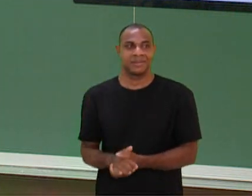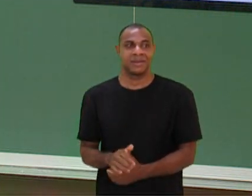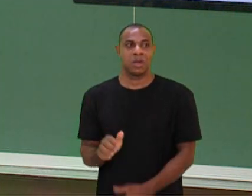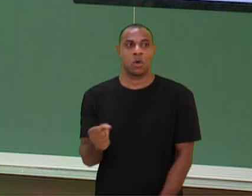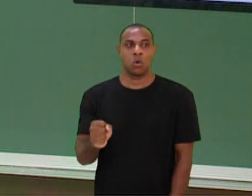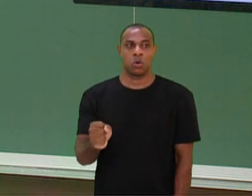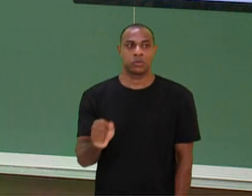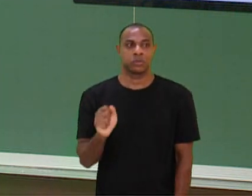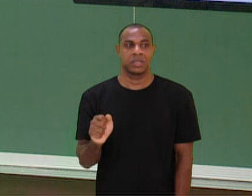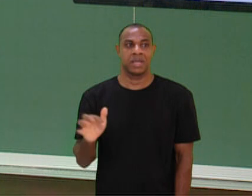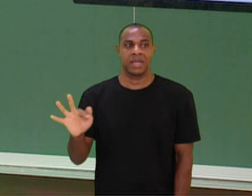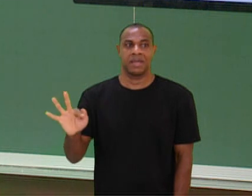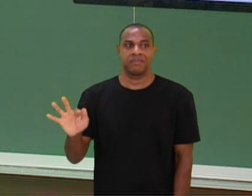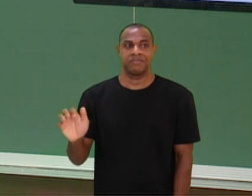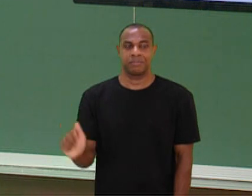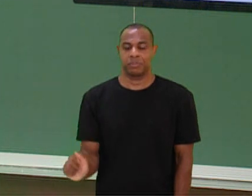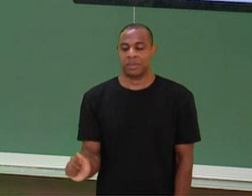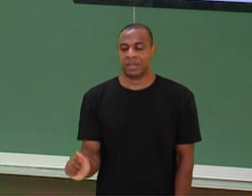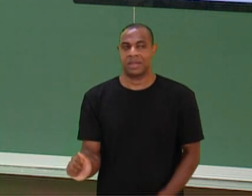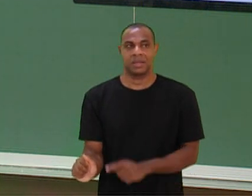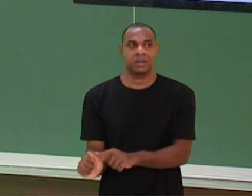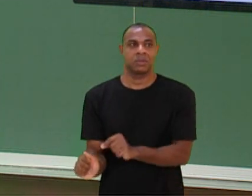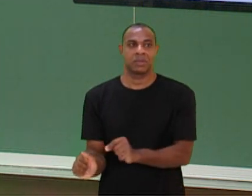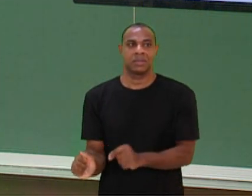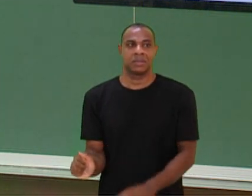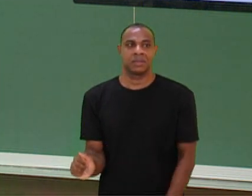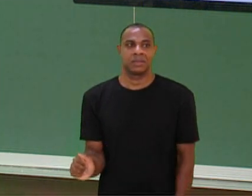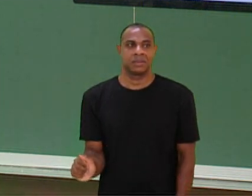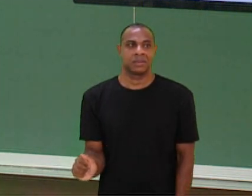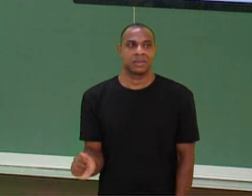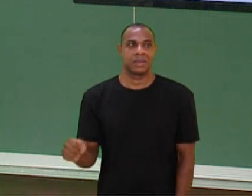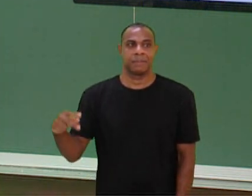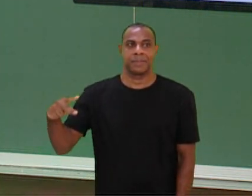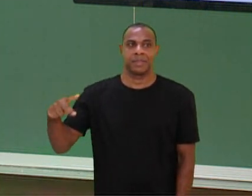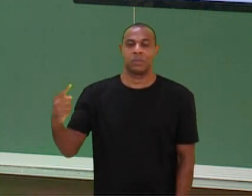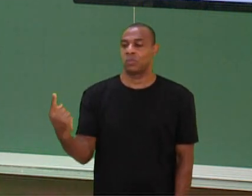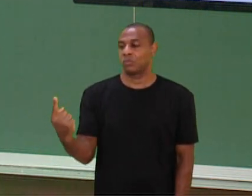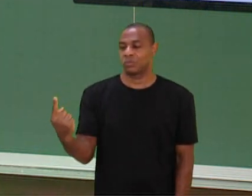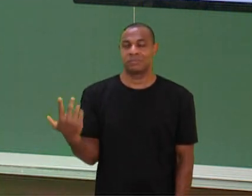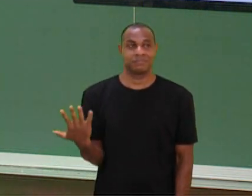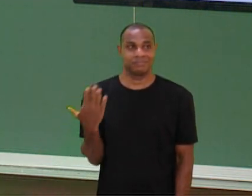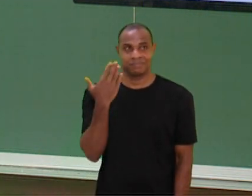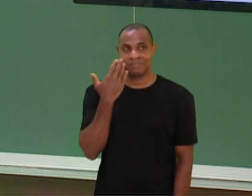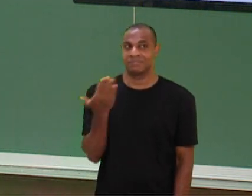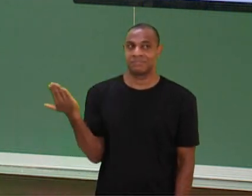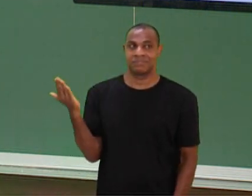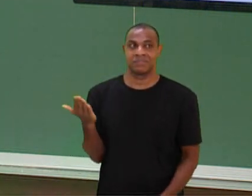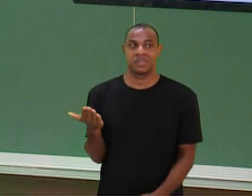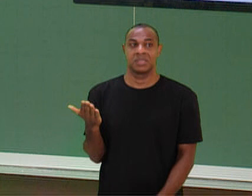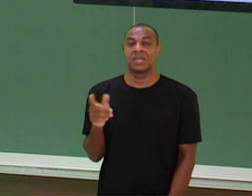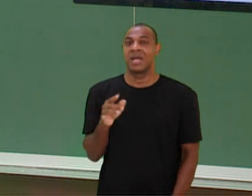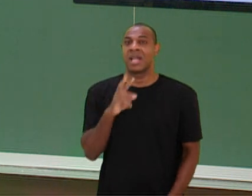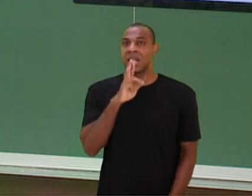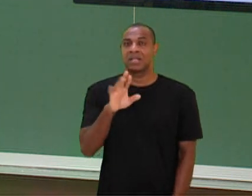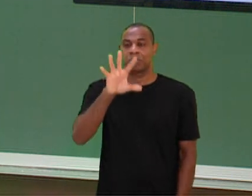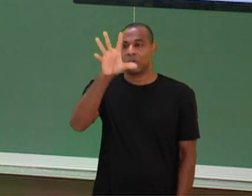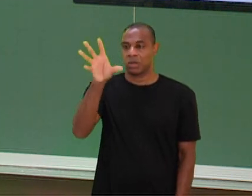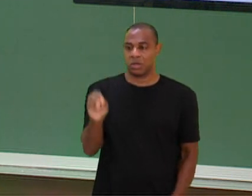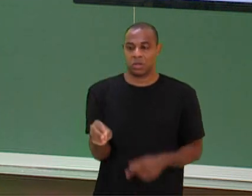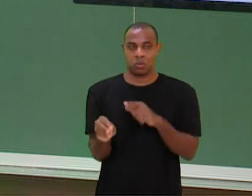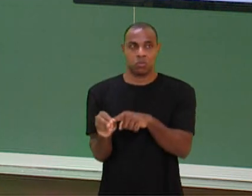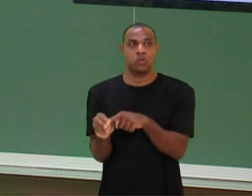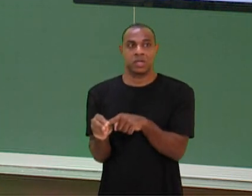aqui. Ou seja, é P1. Então, eu posso dizer aqui, mais nada, que todo esse resultado aqui,